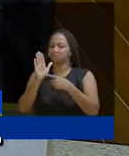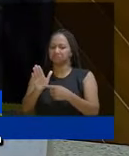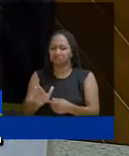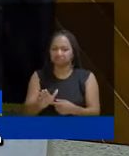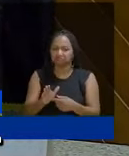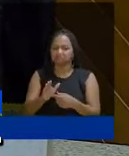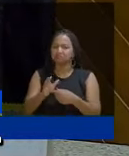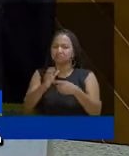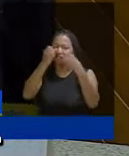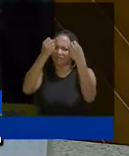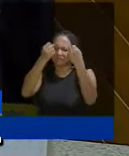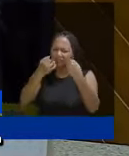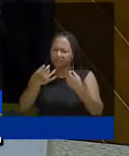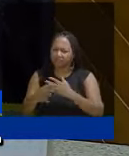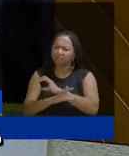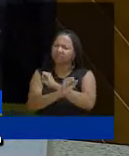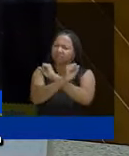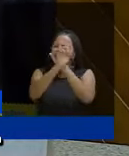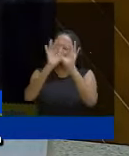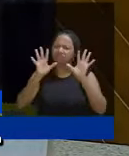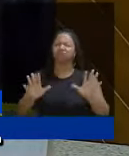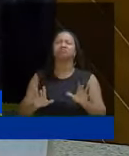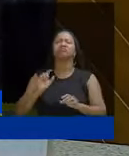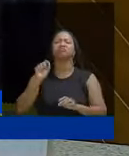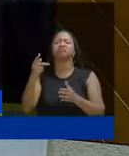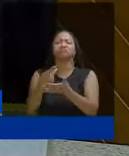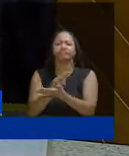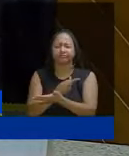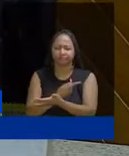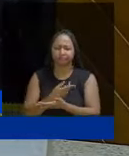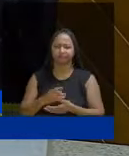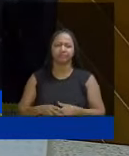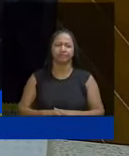os esclarecimentos necessários sobre a questão.